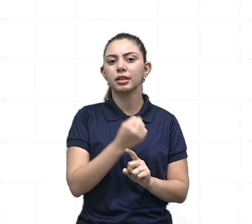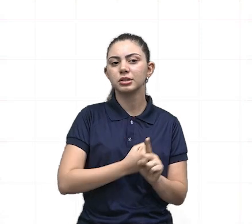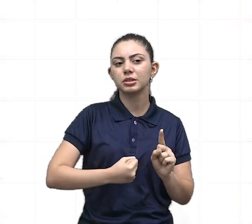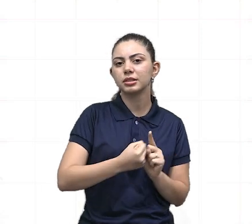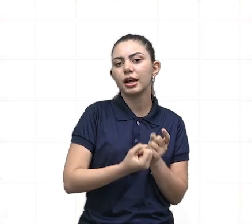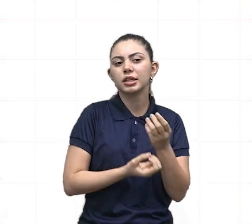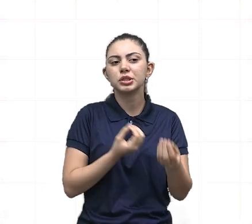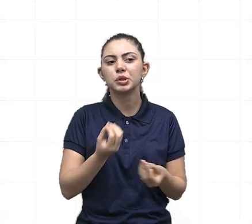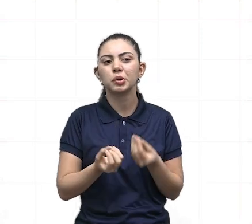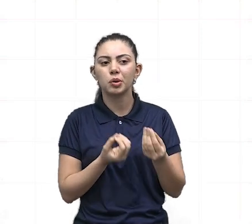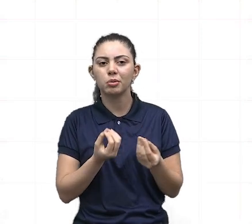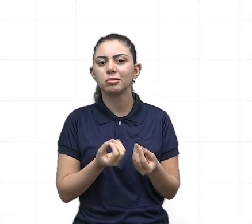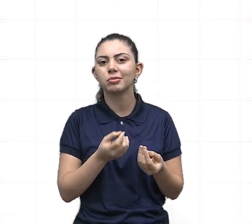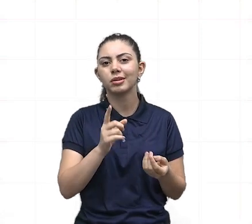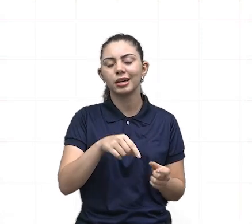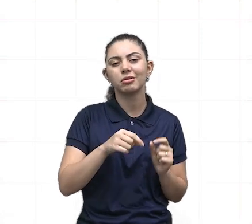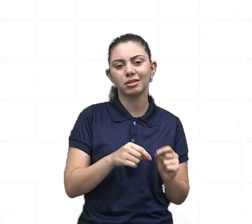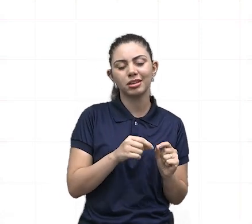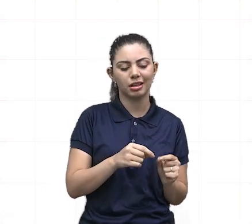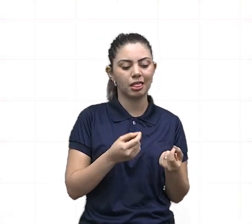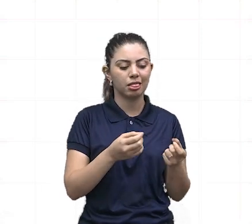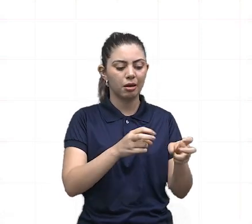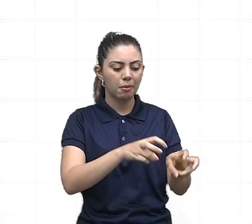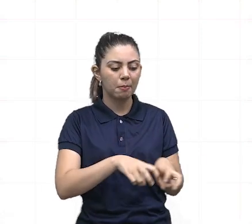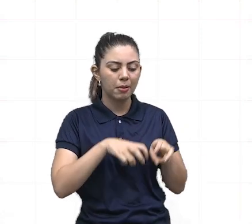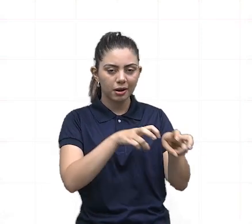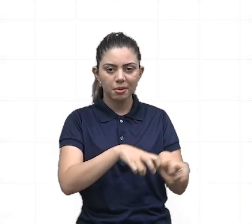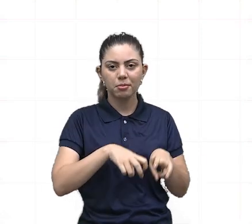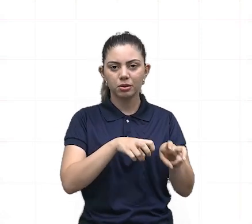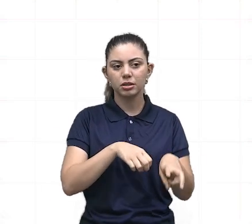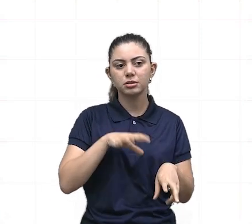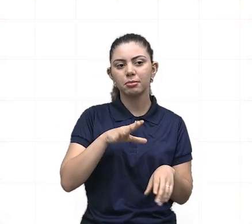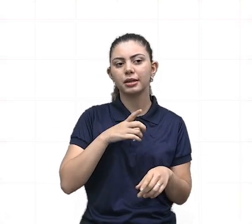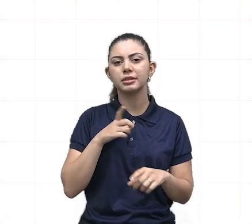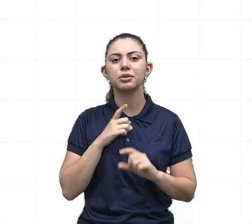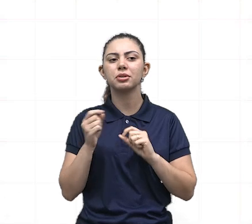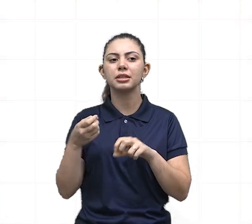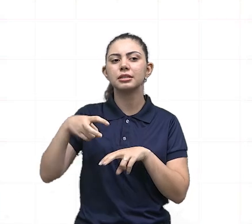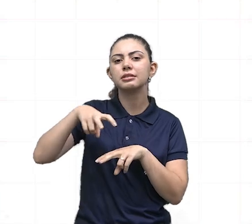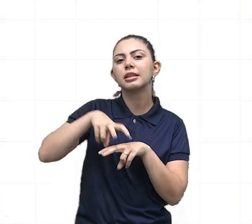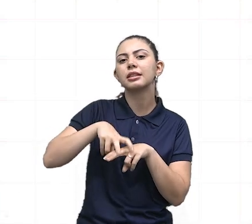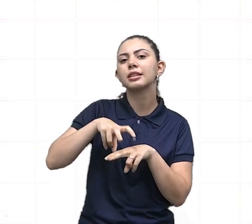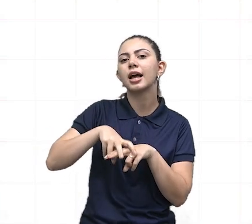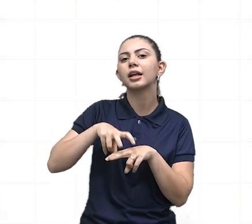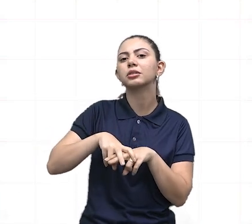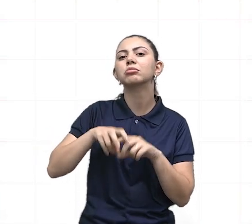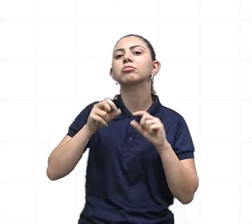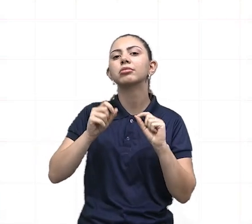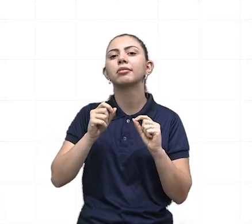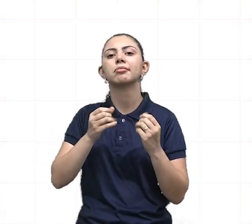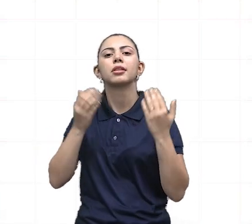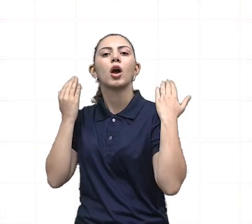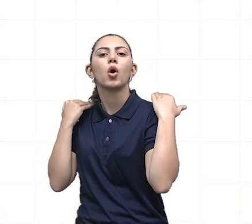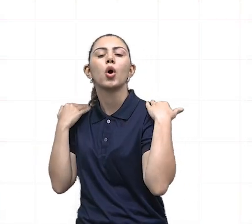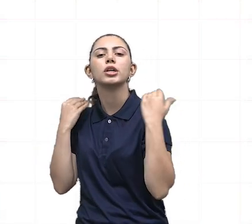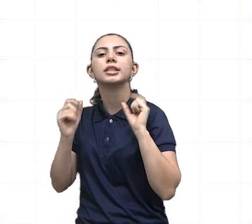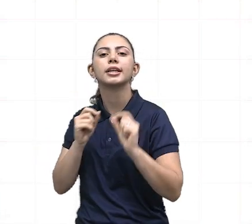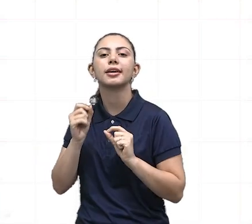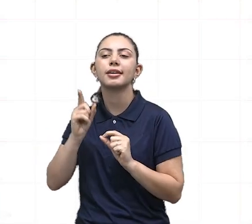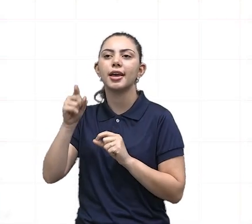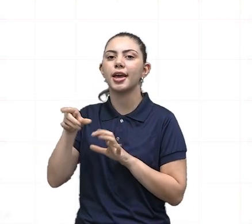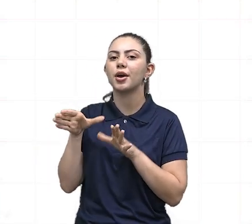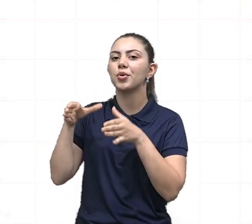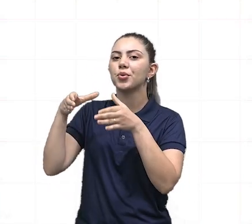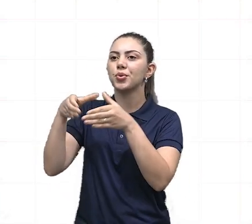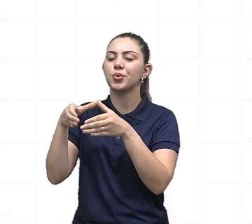fosse um velhinho ali trabalhando na terra, mas quem é que está sentado nas costas deles? O clero e a nobreza, tá